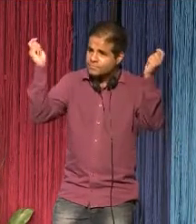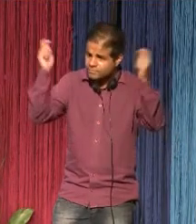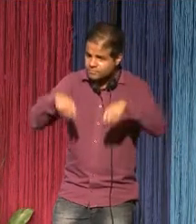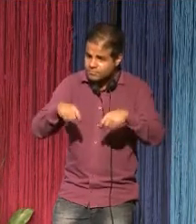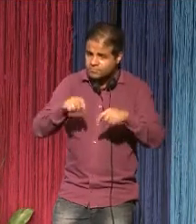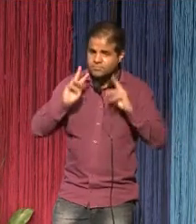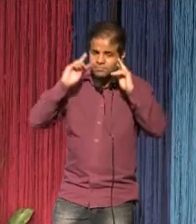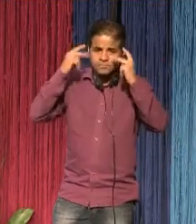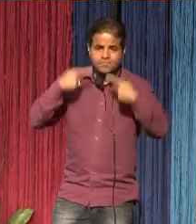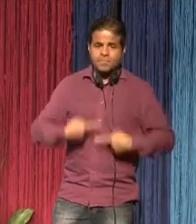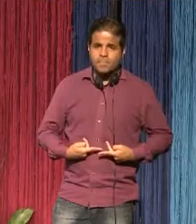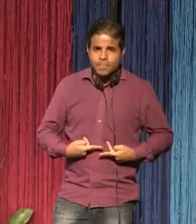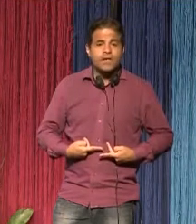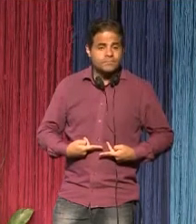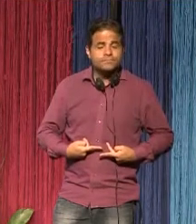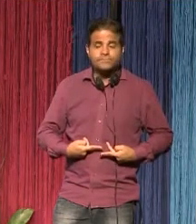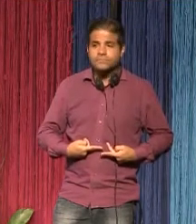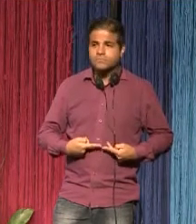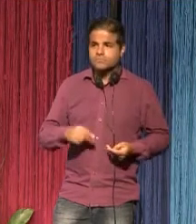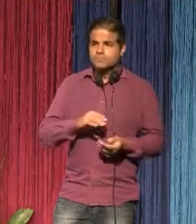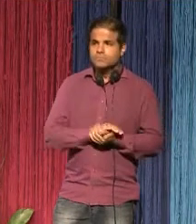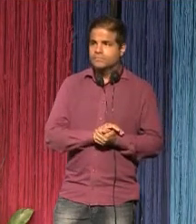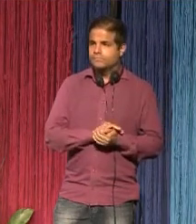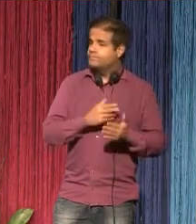de humanidade.